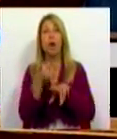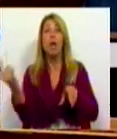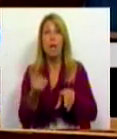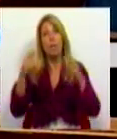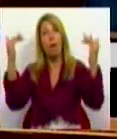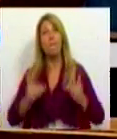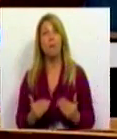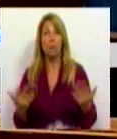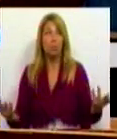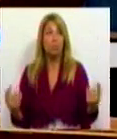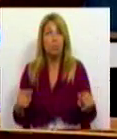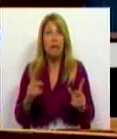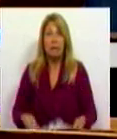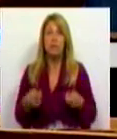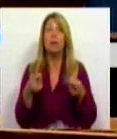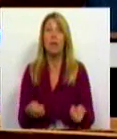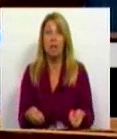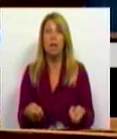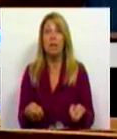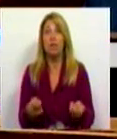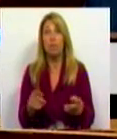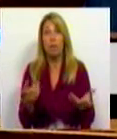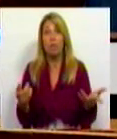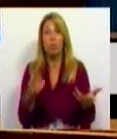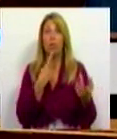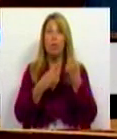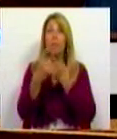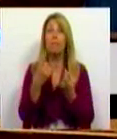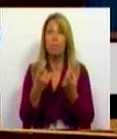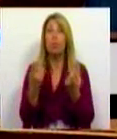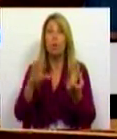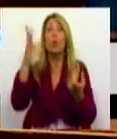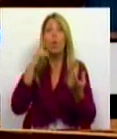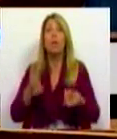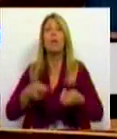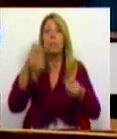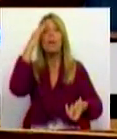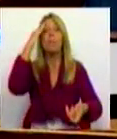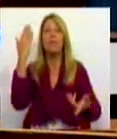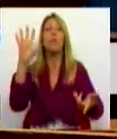só, na verdade, este investimento, e a questão que lhe deixo é precisamente saber para quando esse investimento está previsto. Muito obrigado. Muito obrigado.